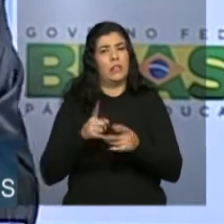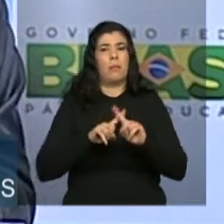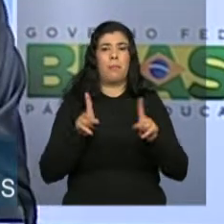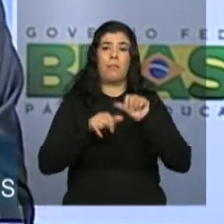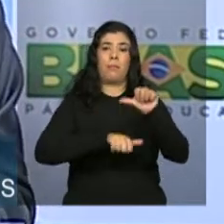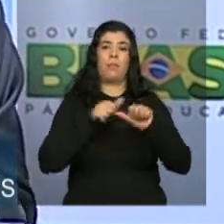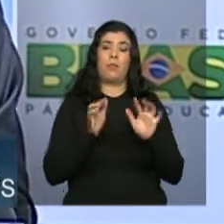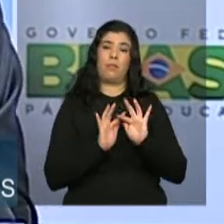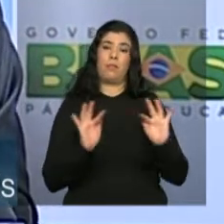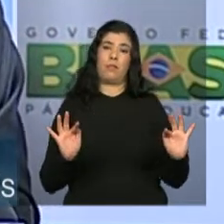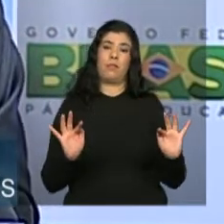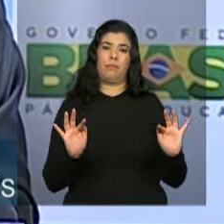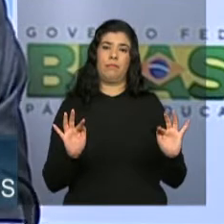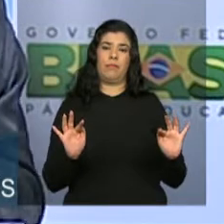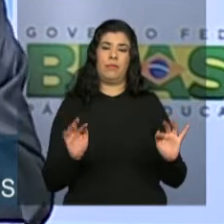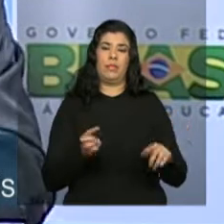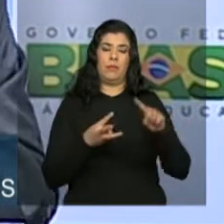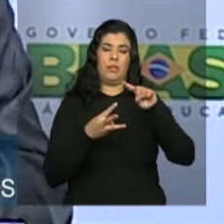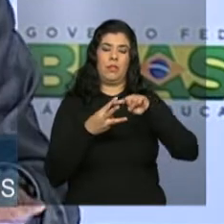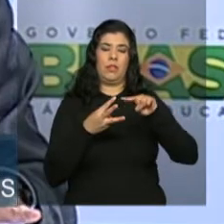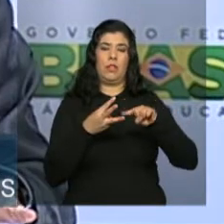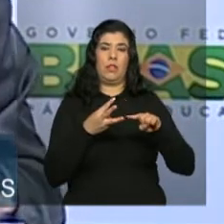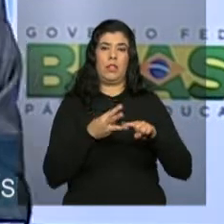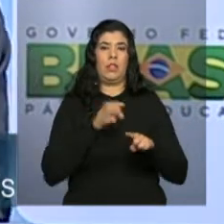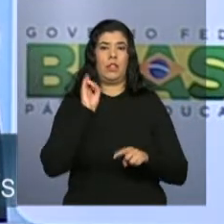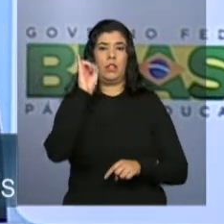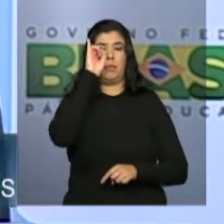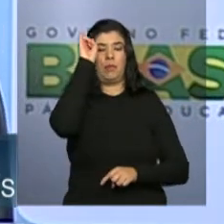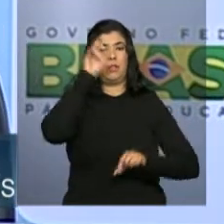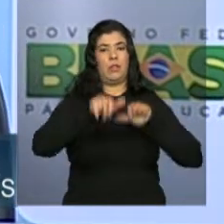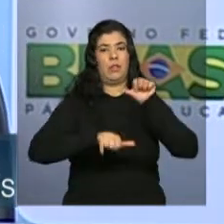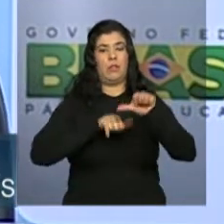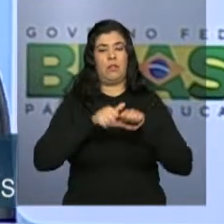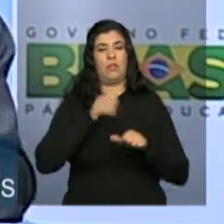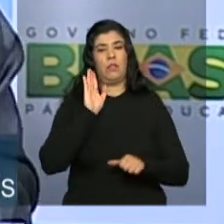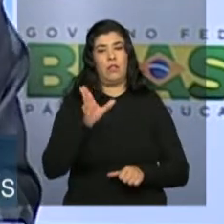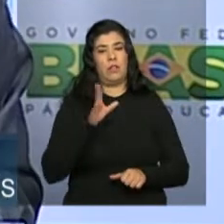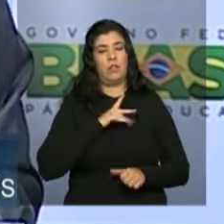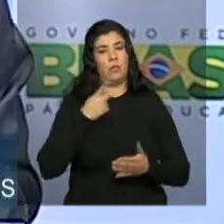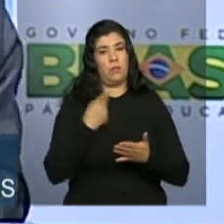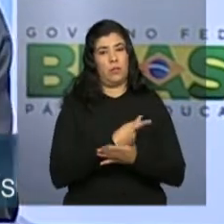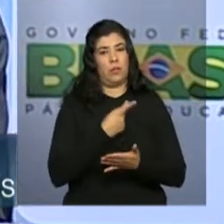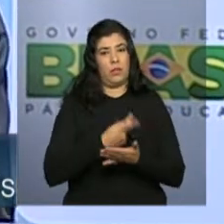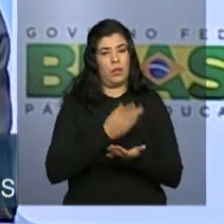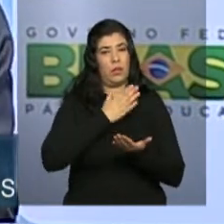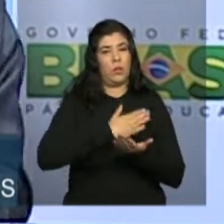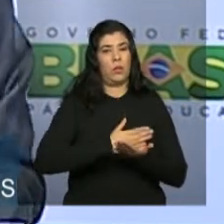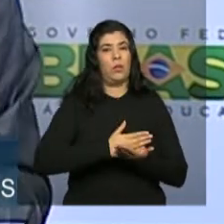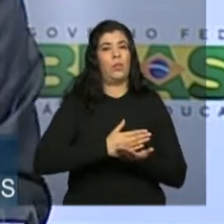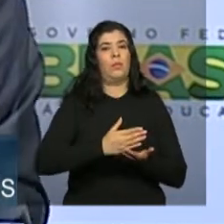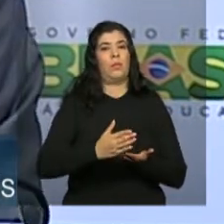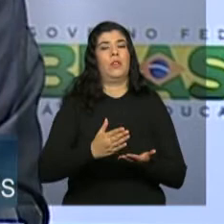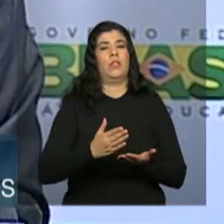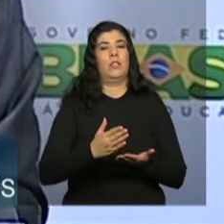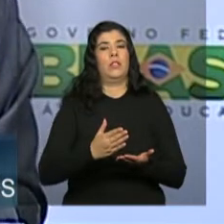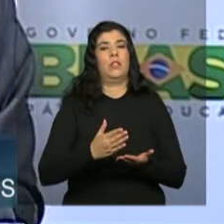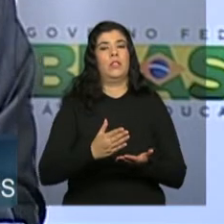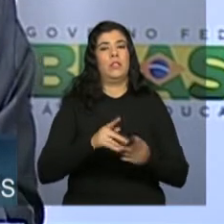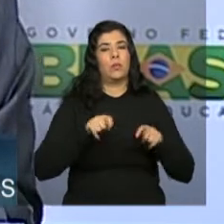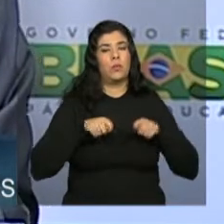Eu acho que só essas três grandes transformações que são empreendidos a partir do